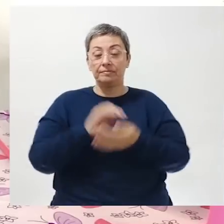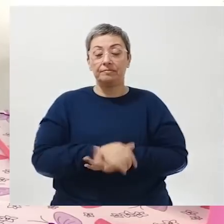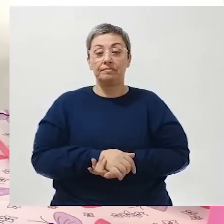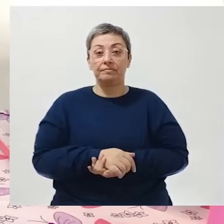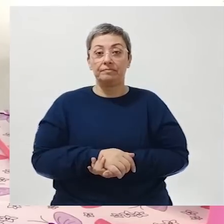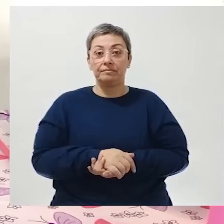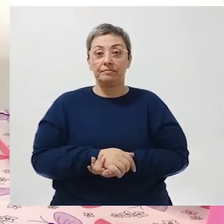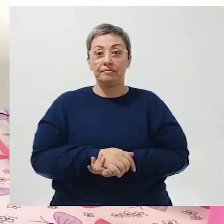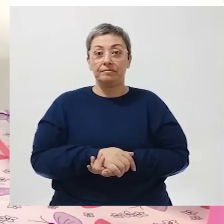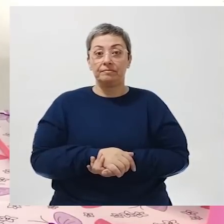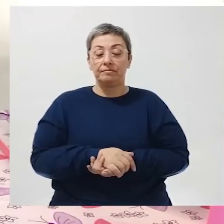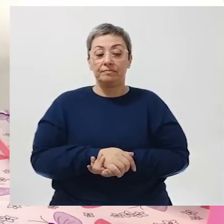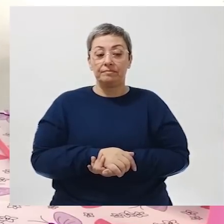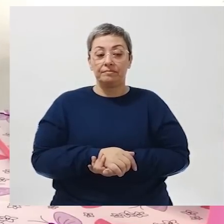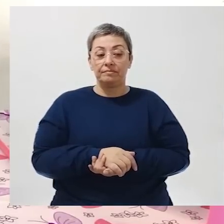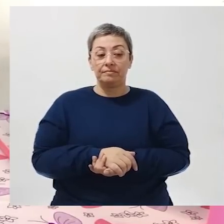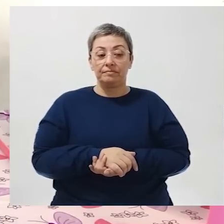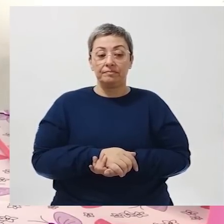orelhinhas,